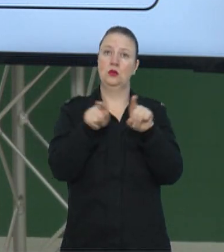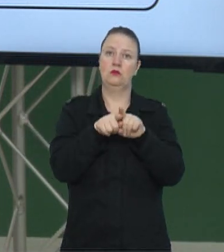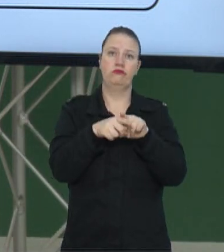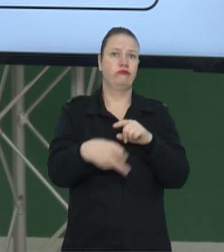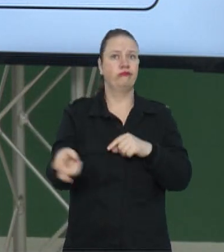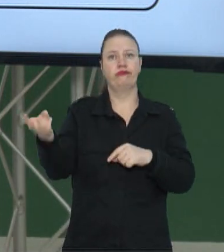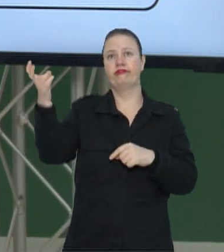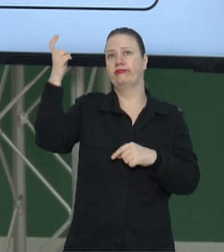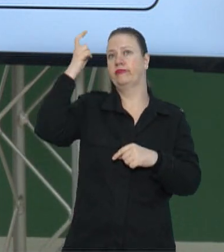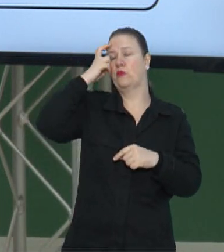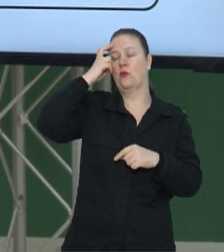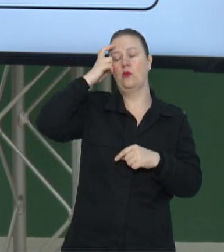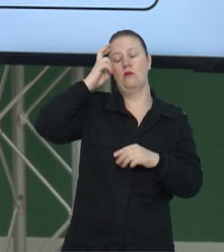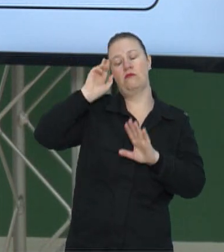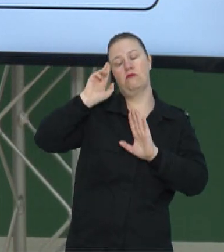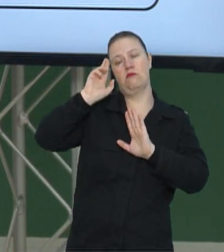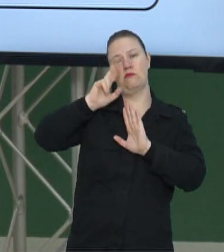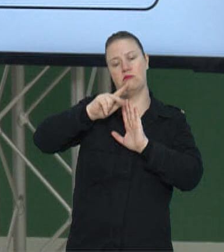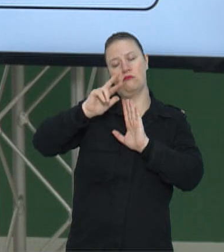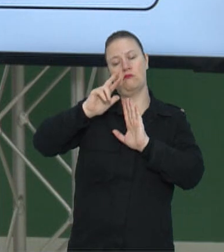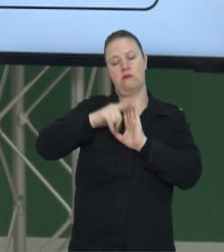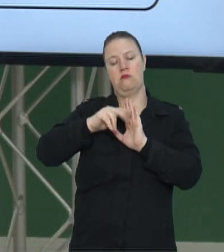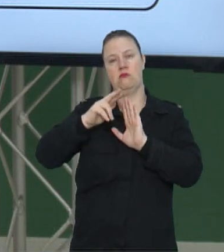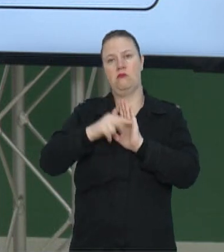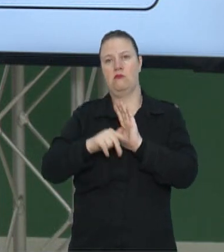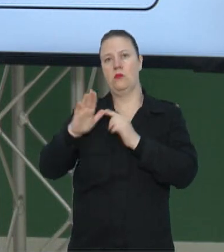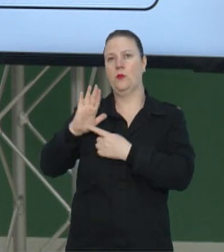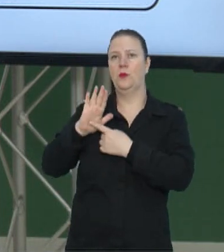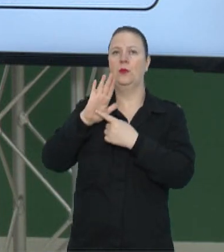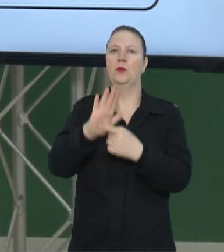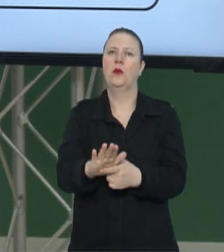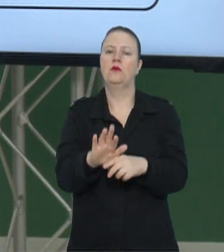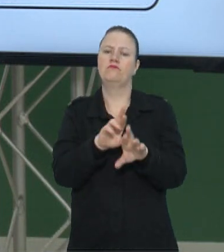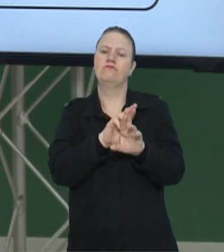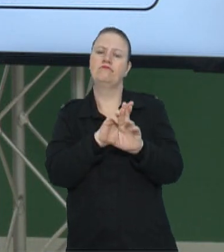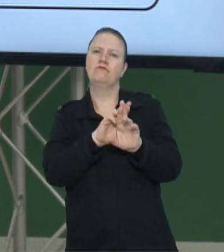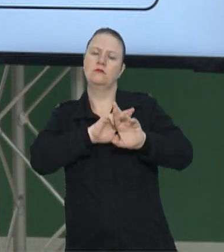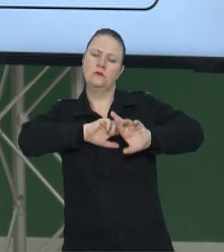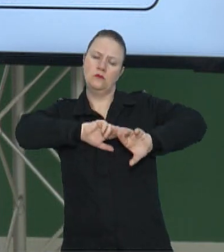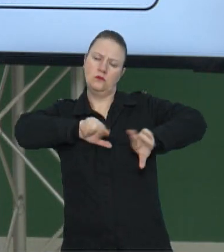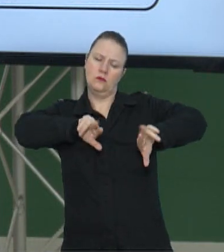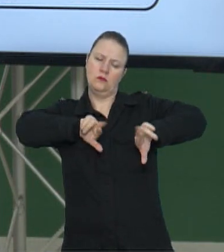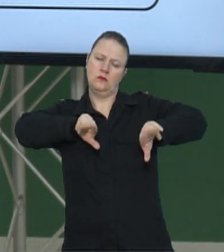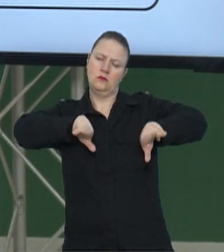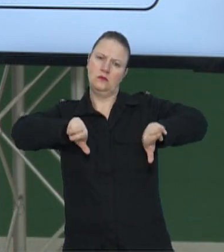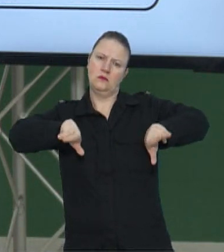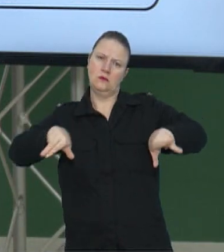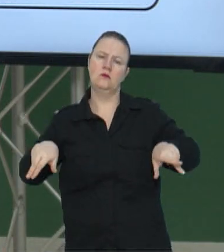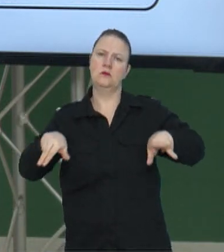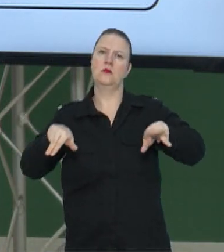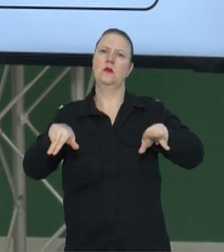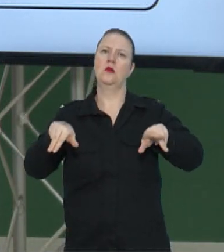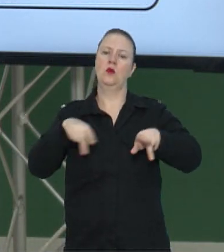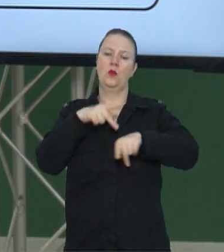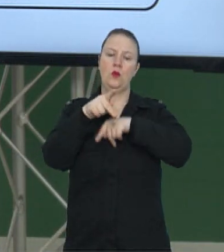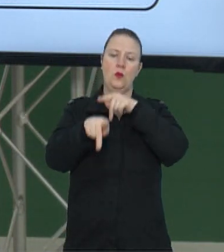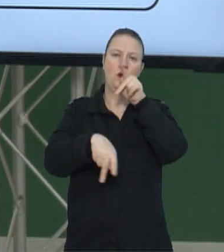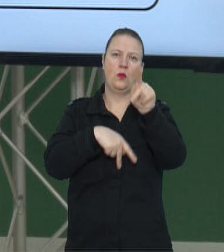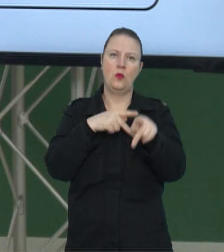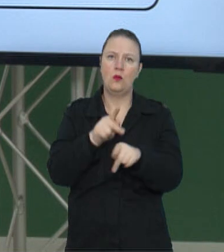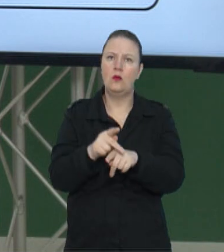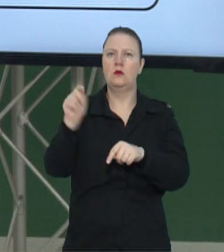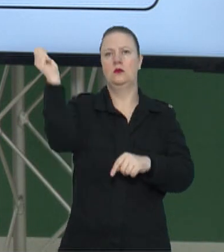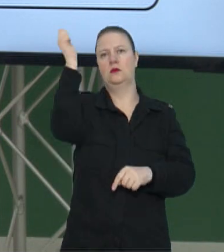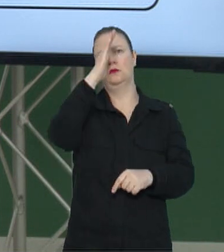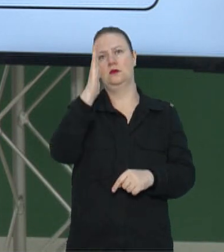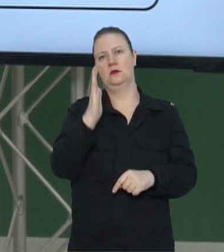diferença entre os povos. Tudo isso reflete essa diversidade, essa variedade cultural